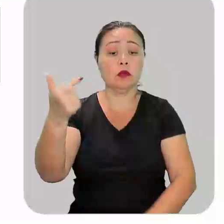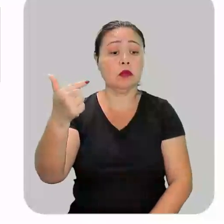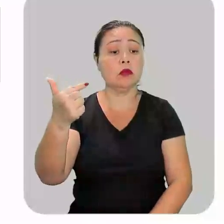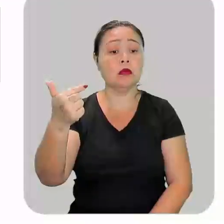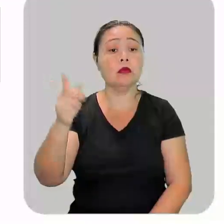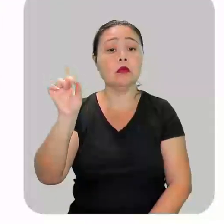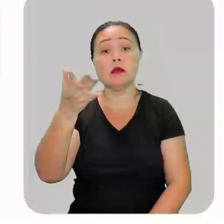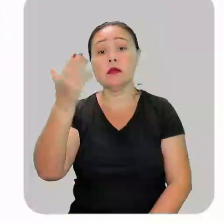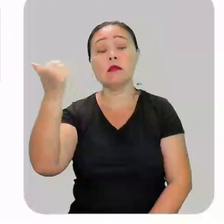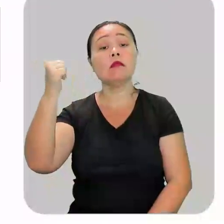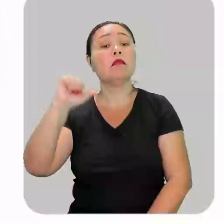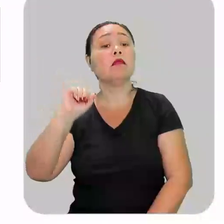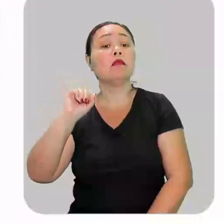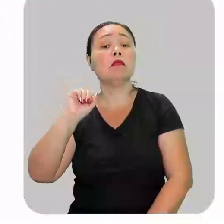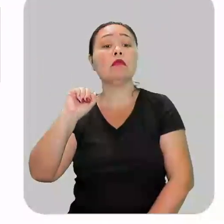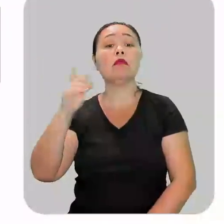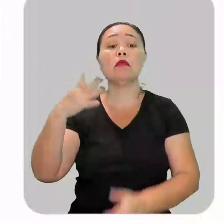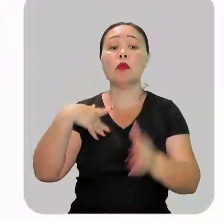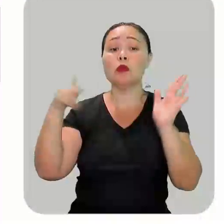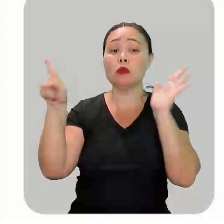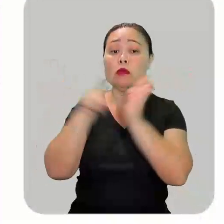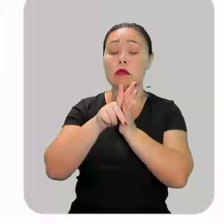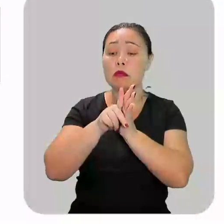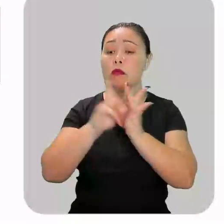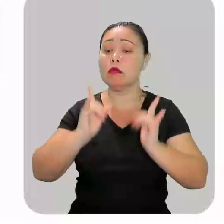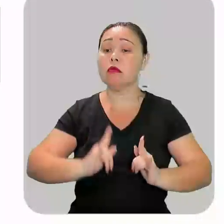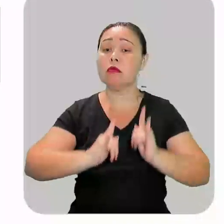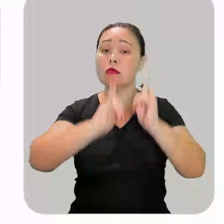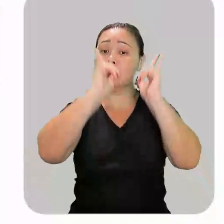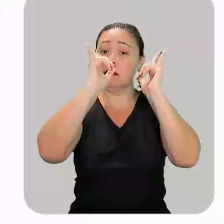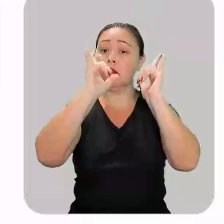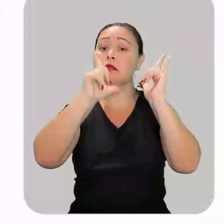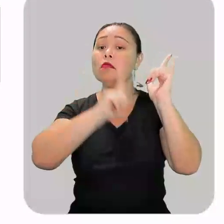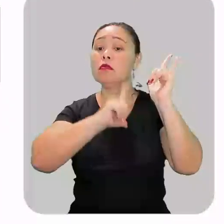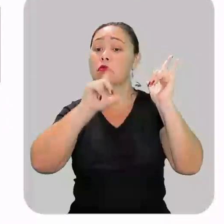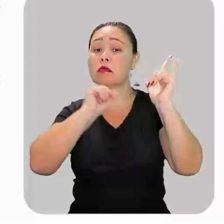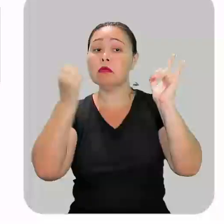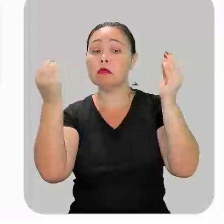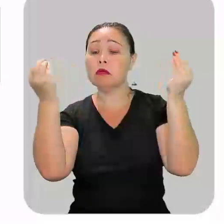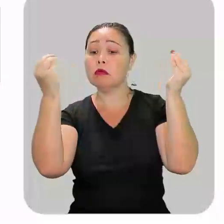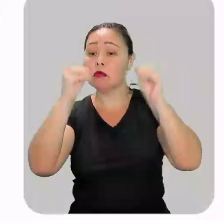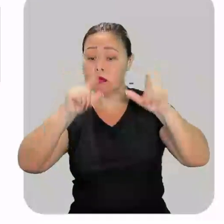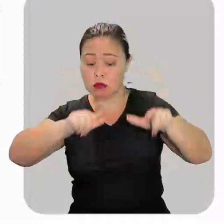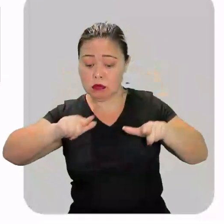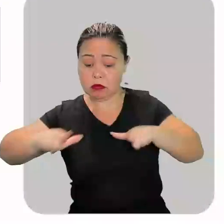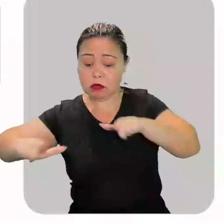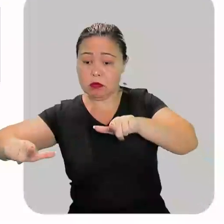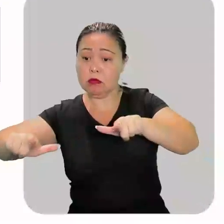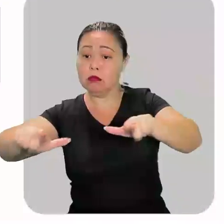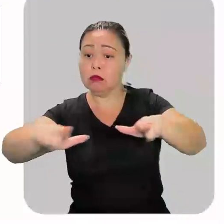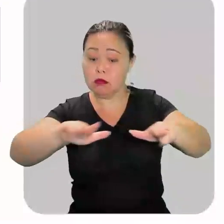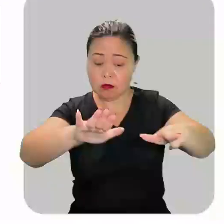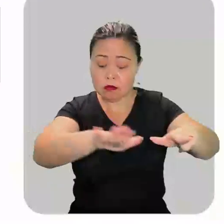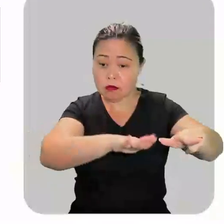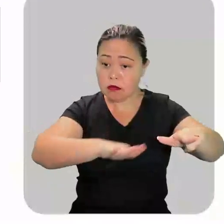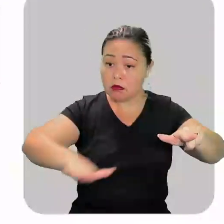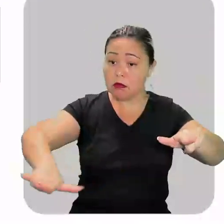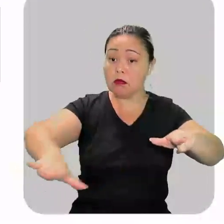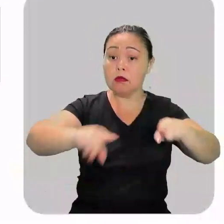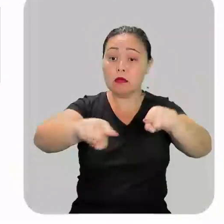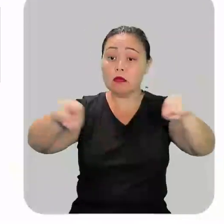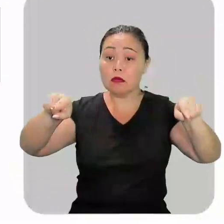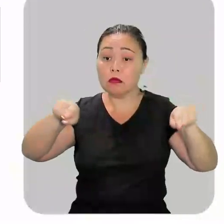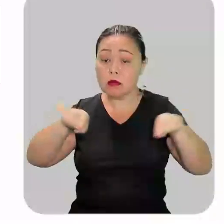número 2, vamos lá. O proprietário de um apartamento decidiu instalar porcelanato no piso da